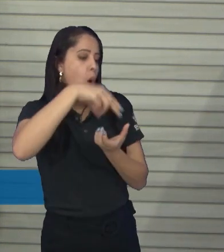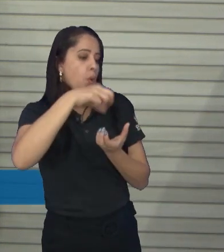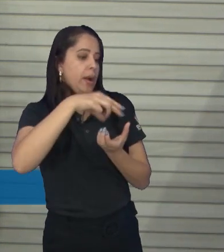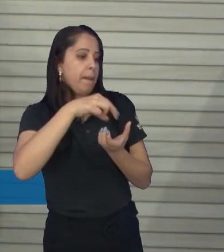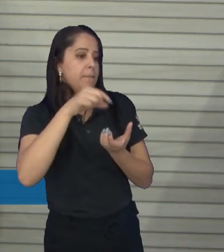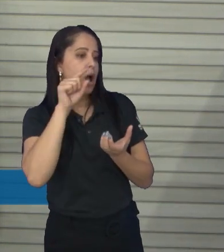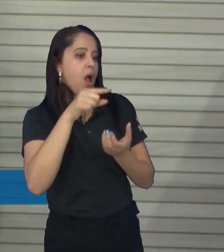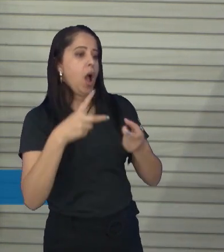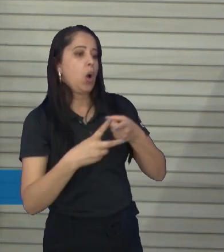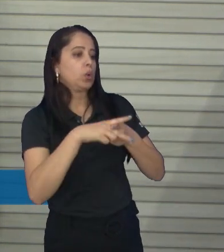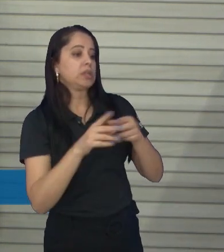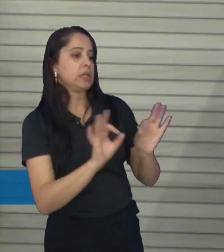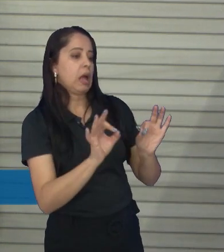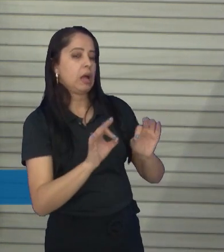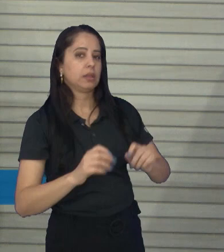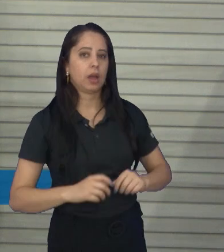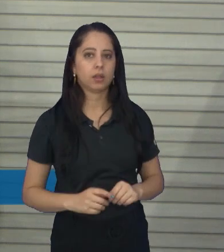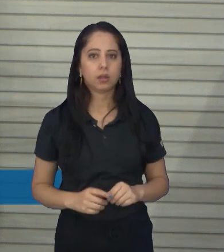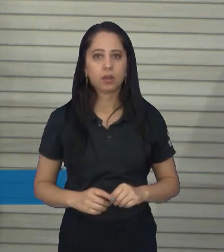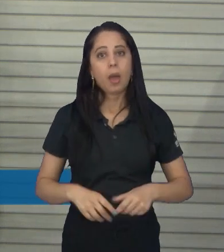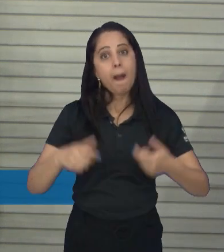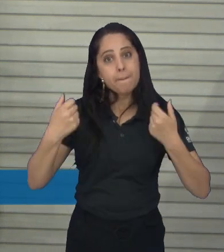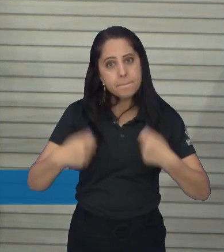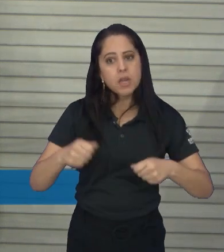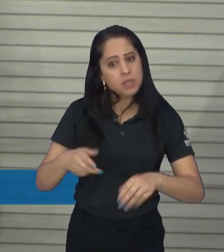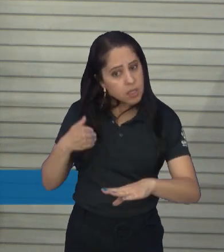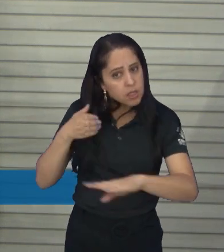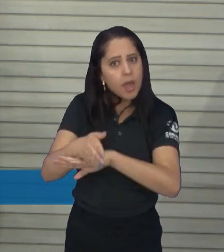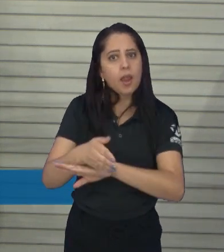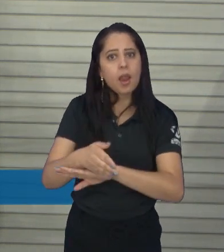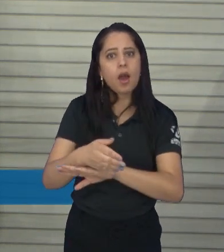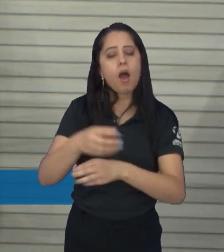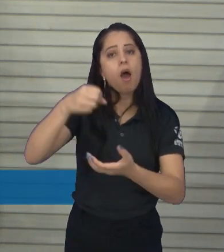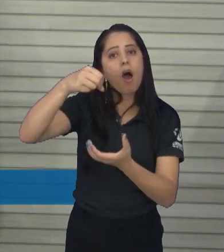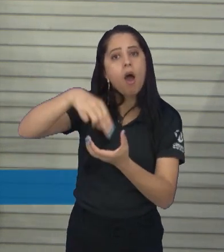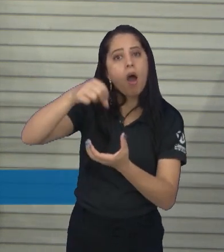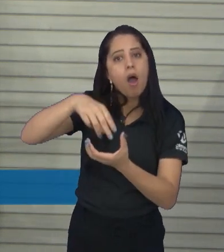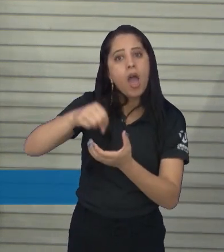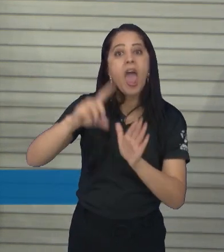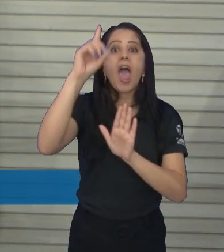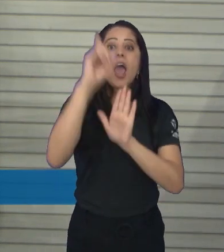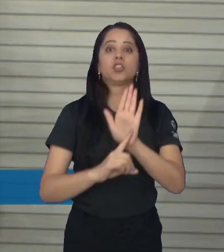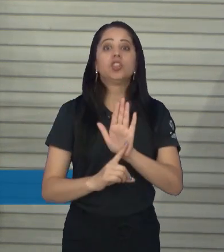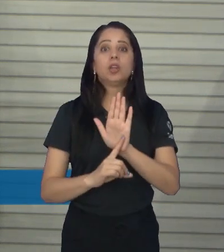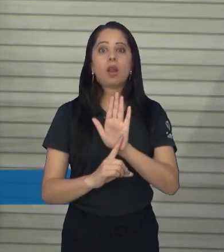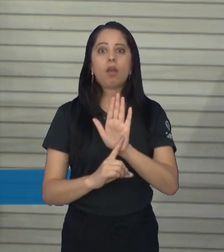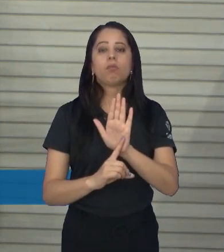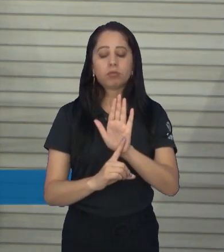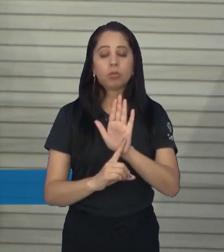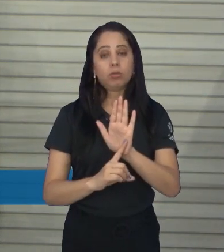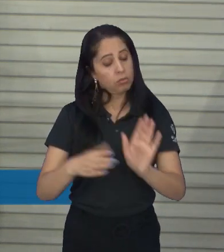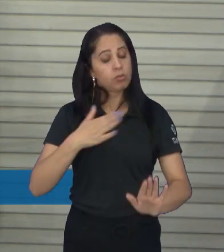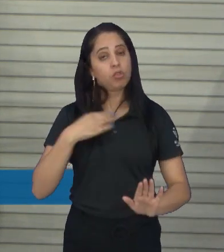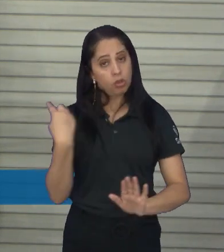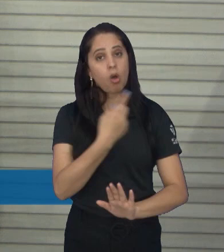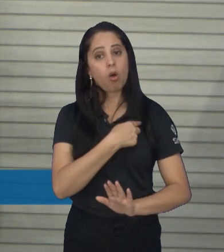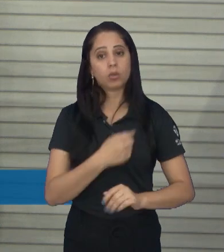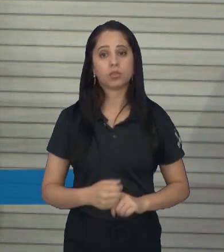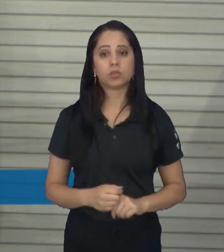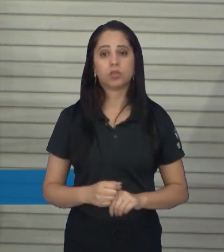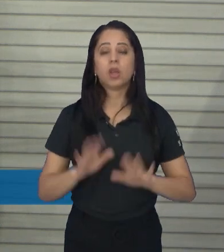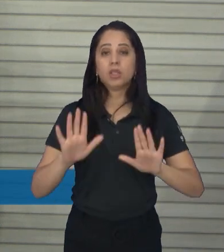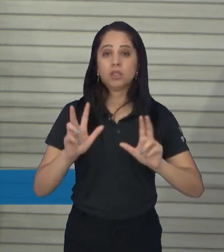não tem que querer fazer o serviço tem que ser executado é um direito nosso isso aí é discriminação ambiental então a câmara